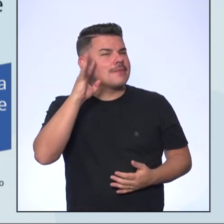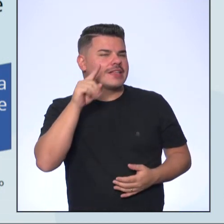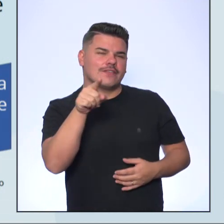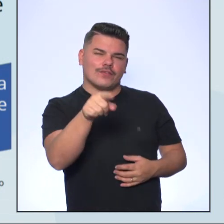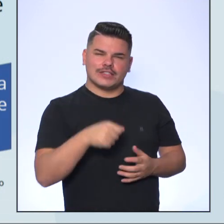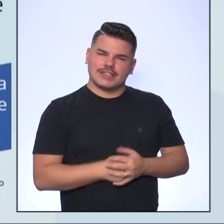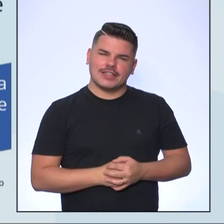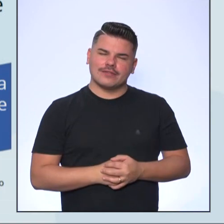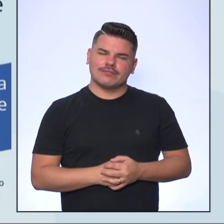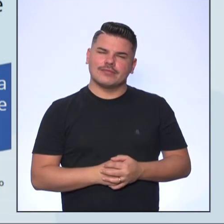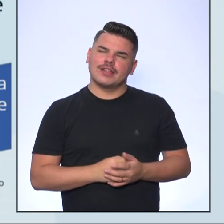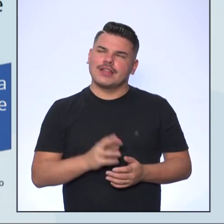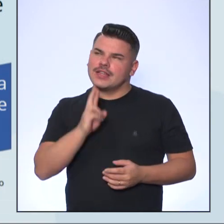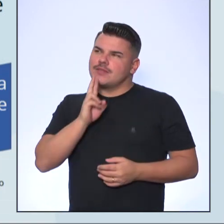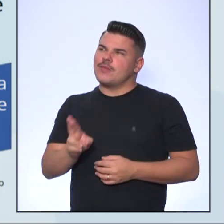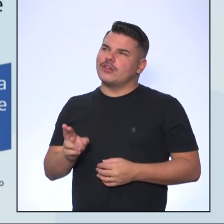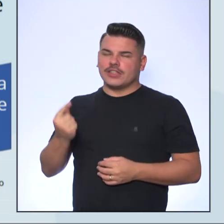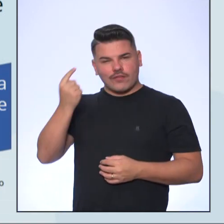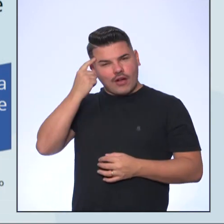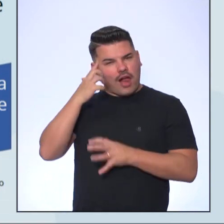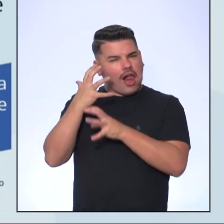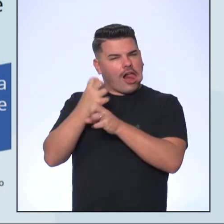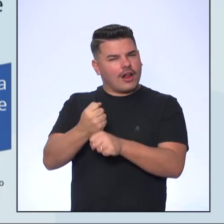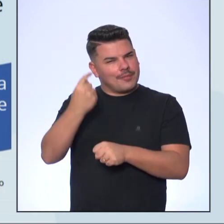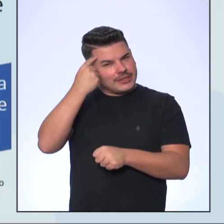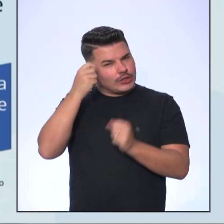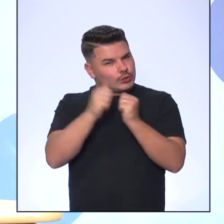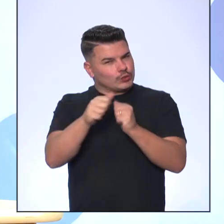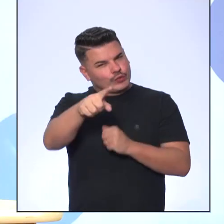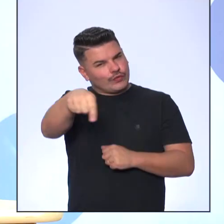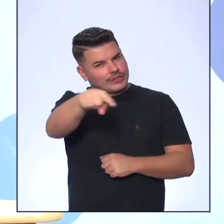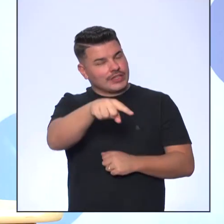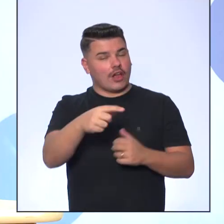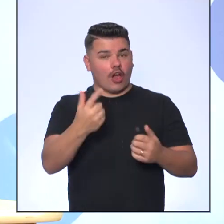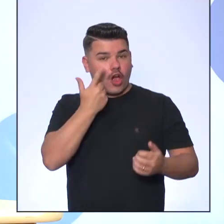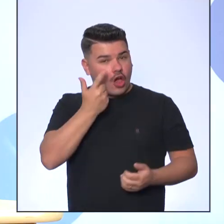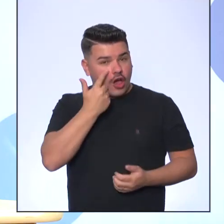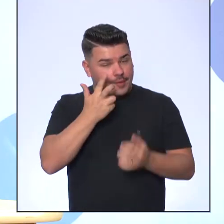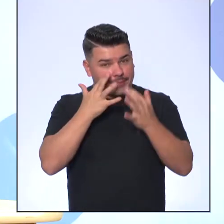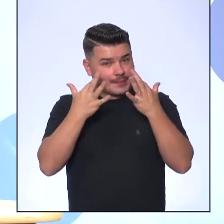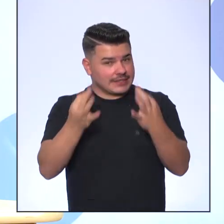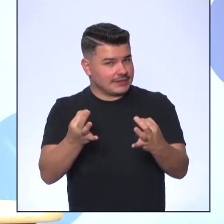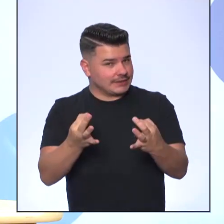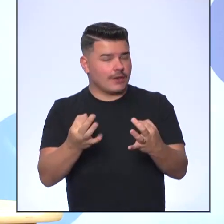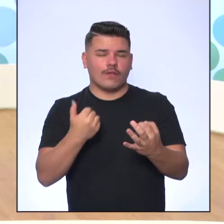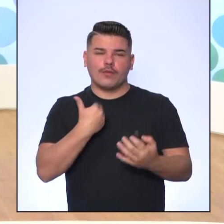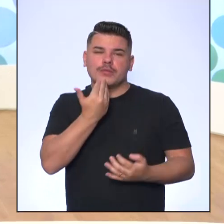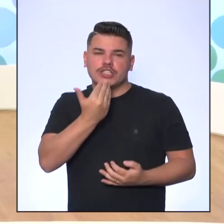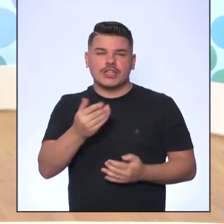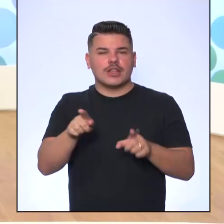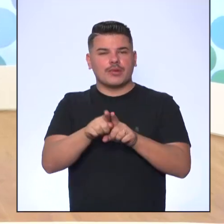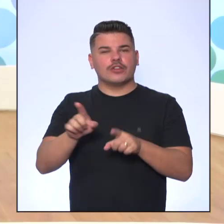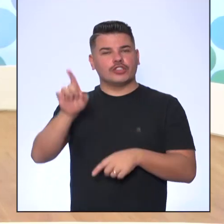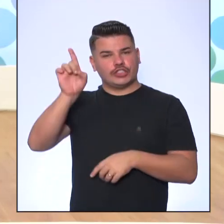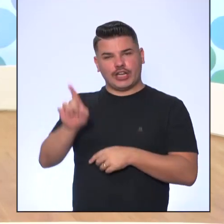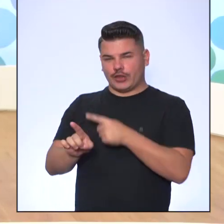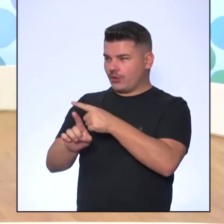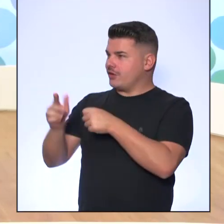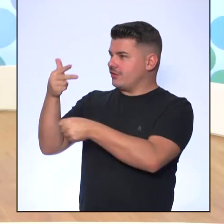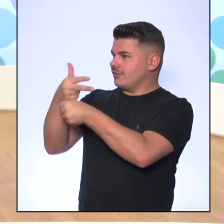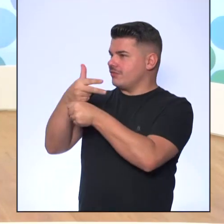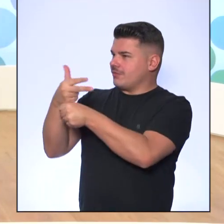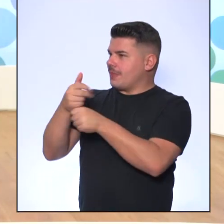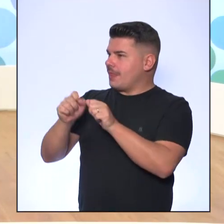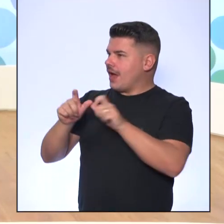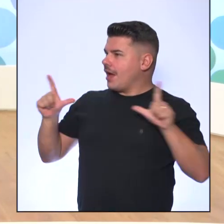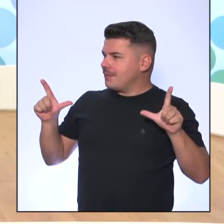a resposta para ela? Eu vou fazer essa com vocês, tá? Então, olha aqui comigo. Então, eu vou até pedir para o diretor colocar num plano mais